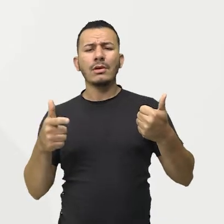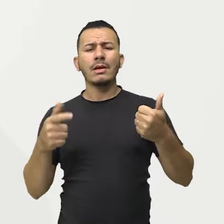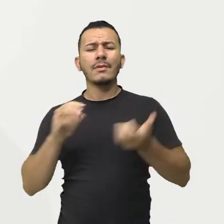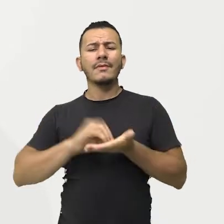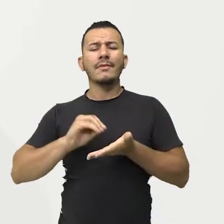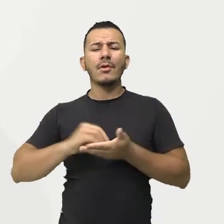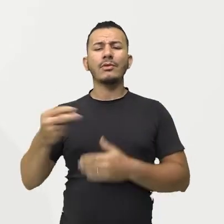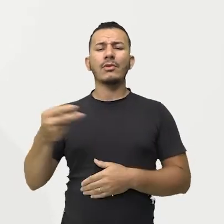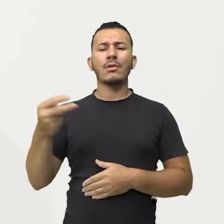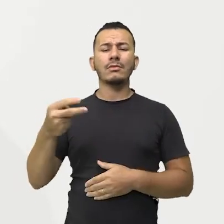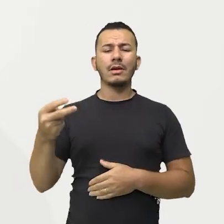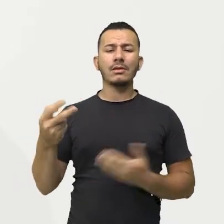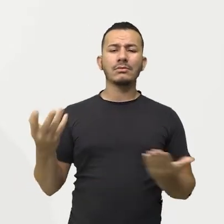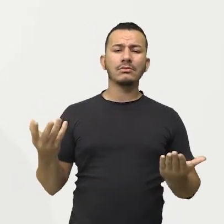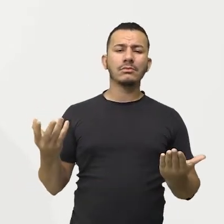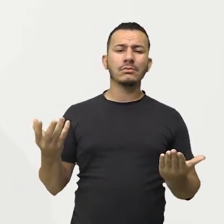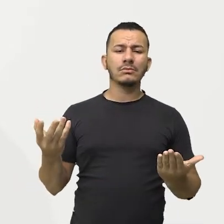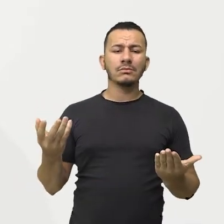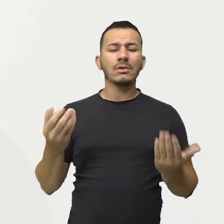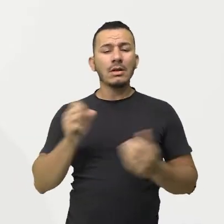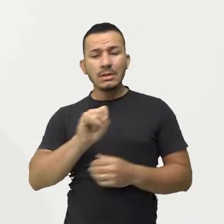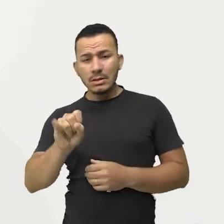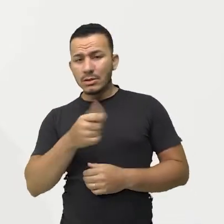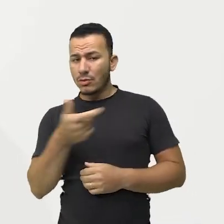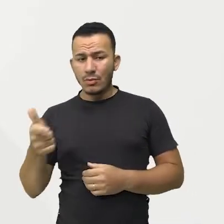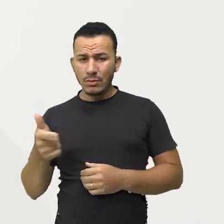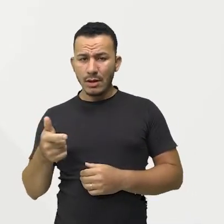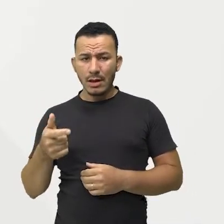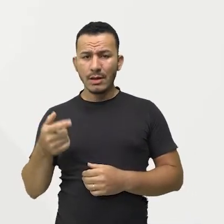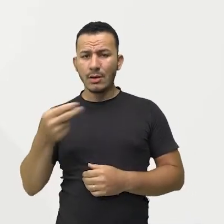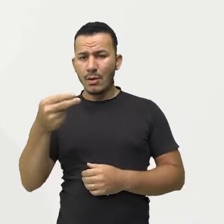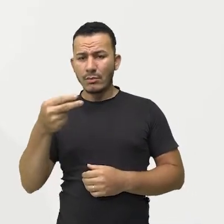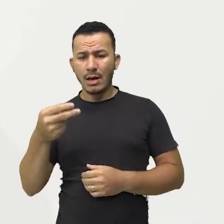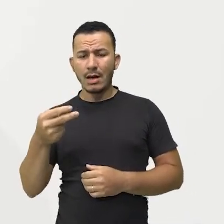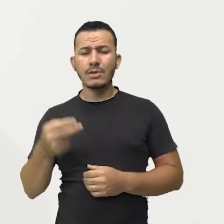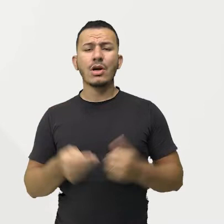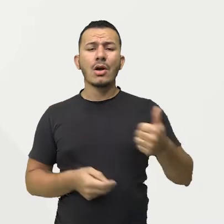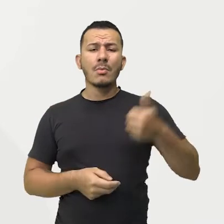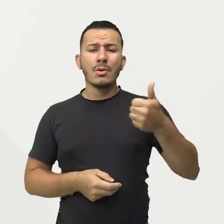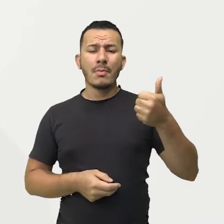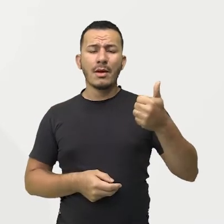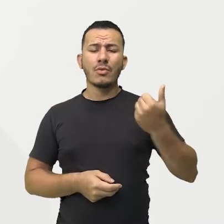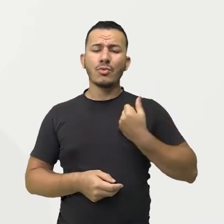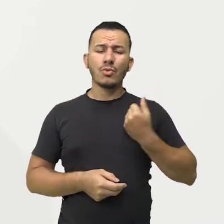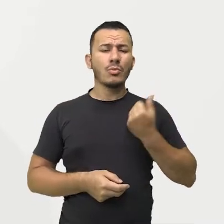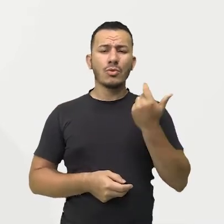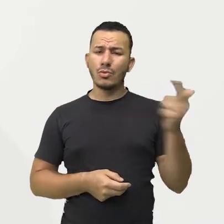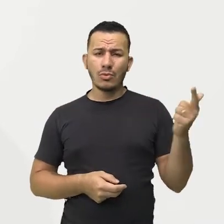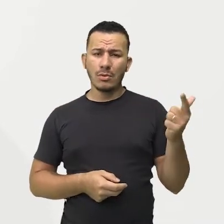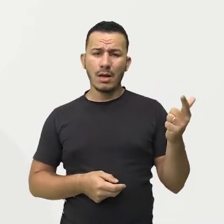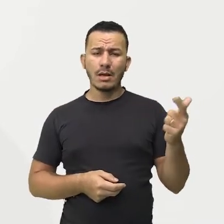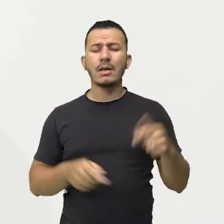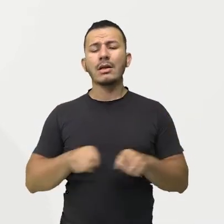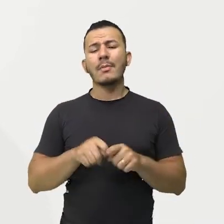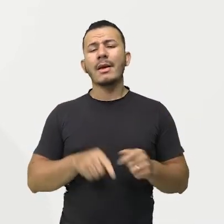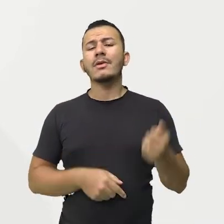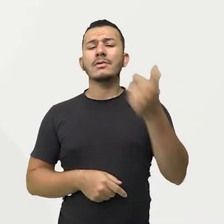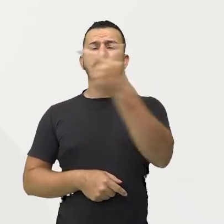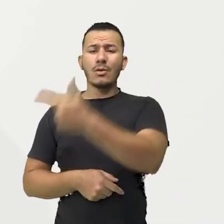igualdade. Então, olha só, não tem primeiro membro. Nem segundo, não dá para saber quem é o primeiro e quem é o